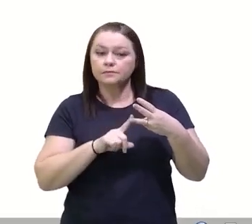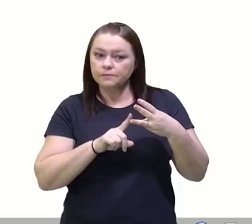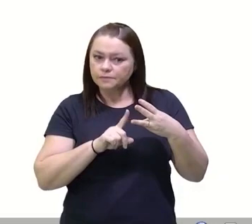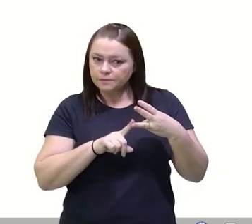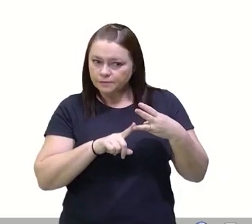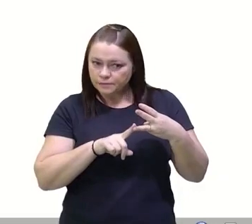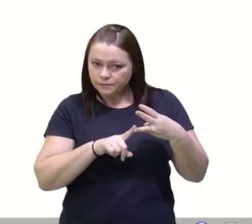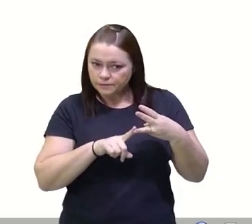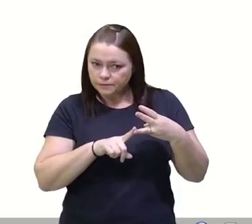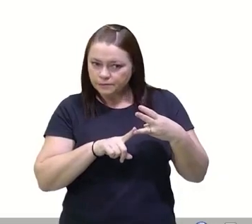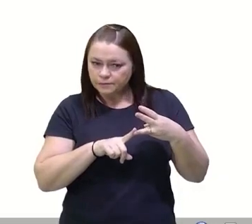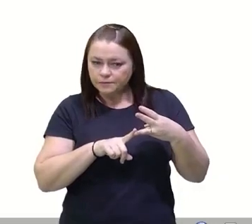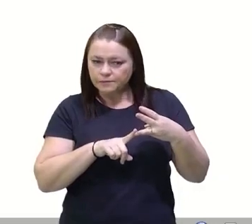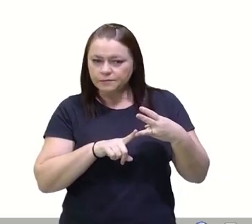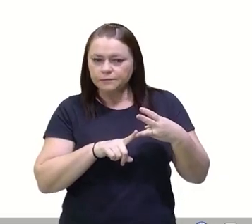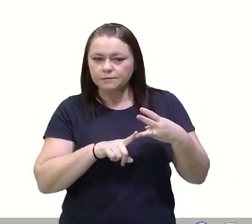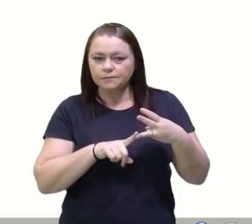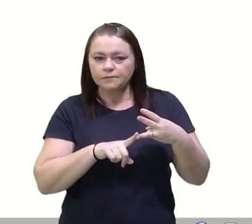Trapézio,